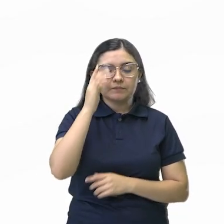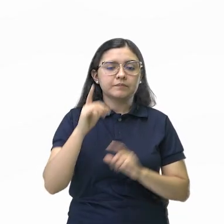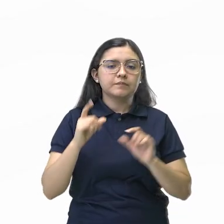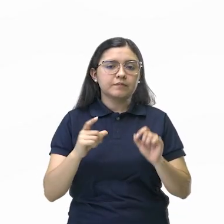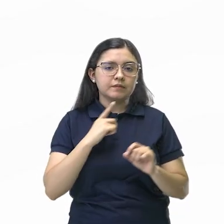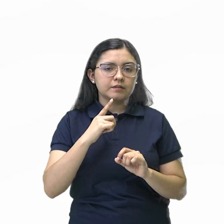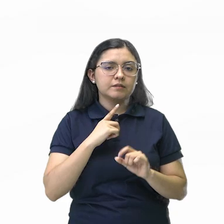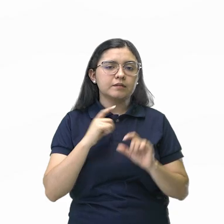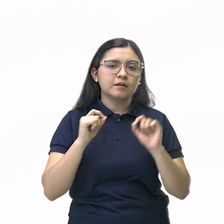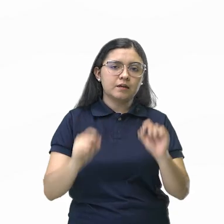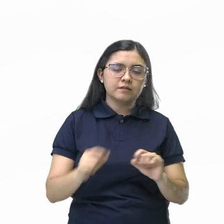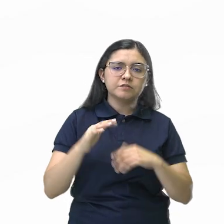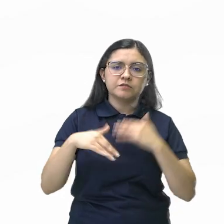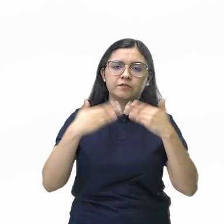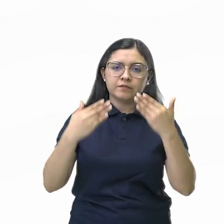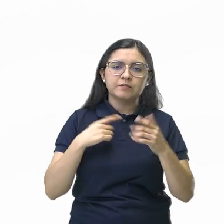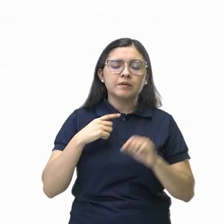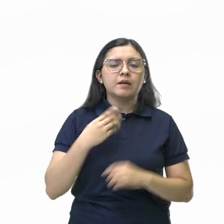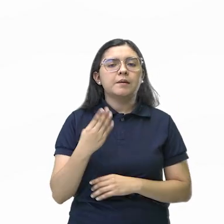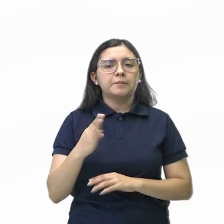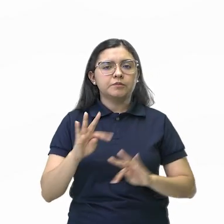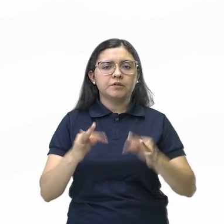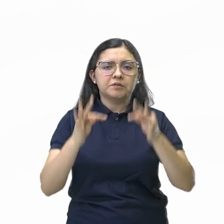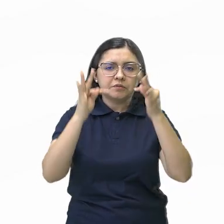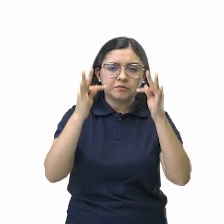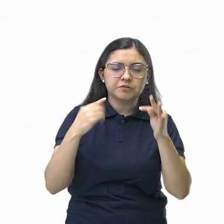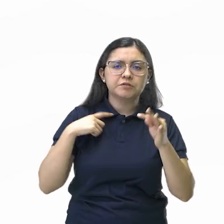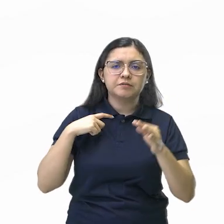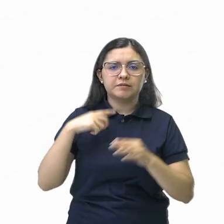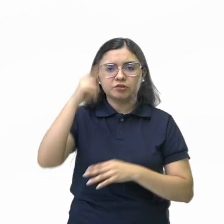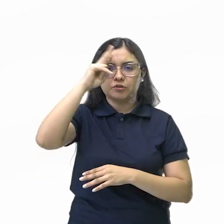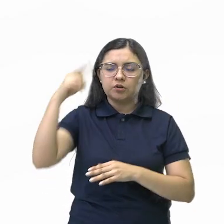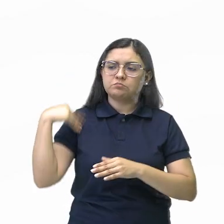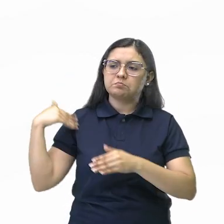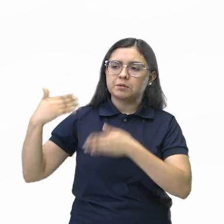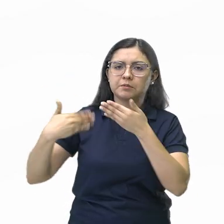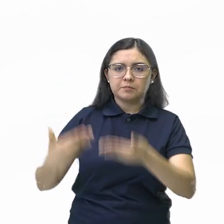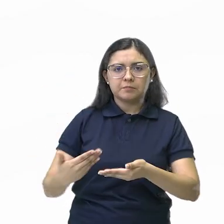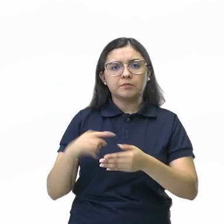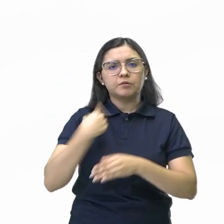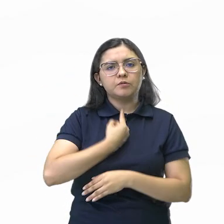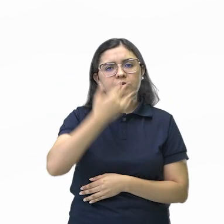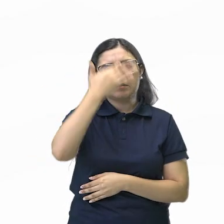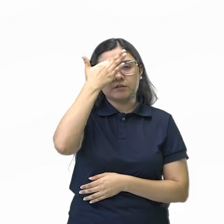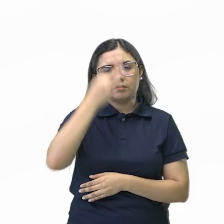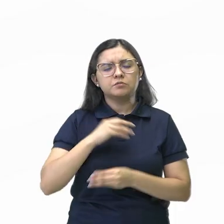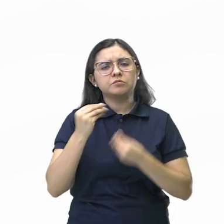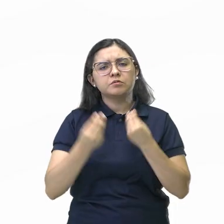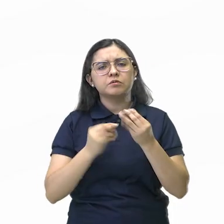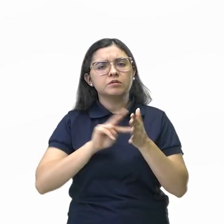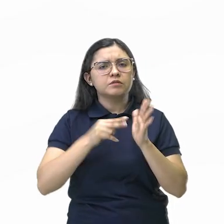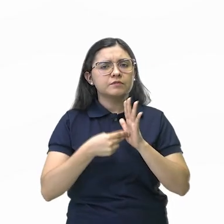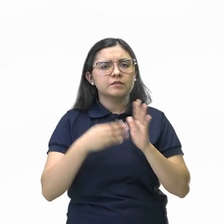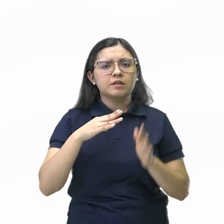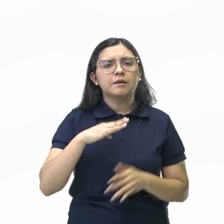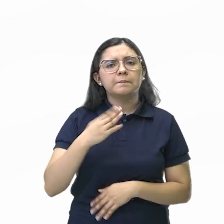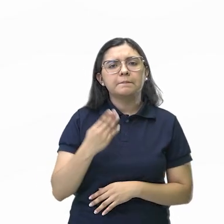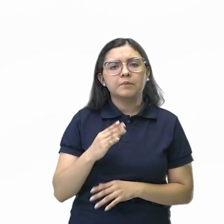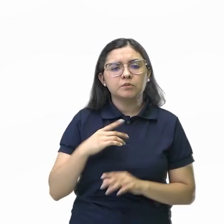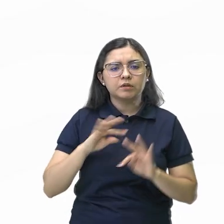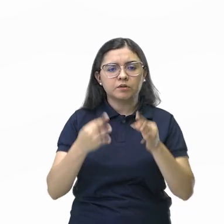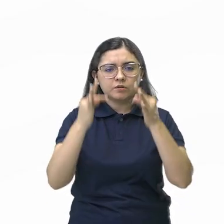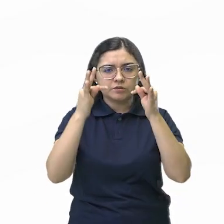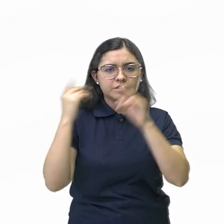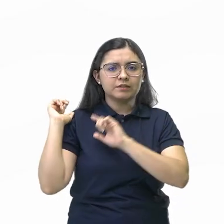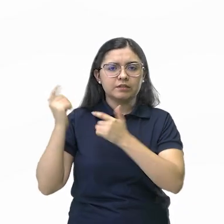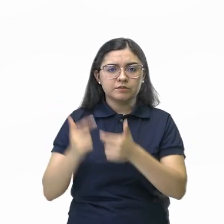a biotecnologia dentro da história ao longo do tempo, para a gente entender um pouquinho o que era essa biotecnologia